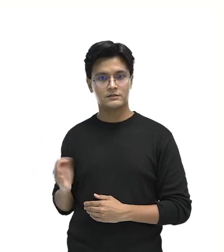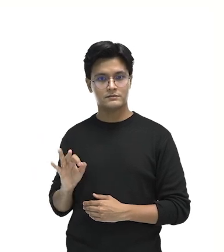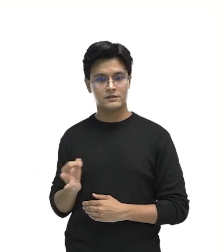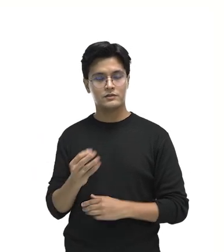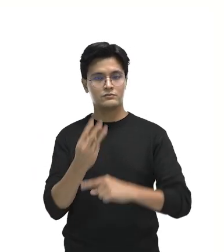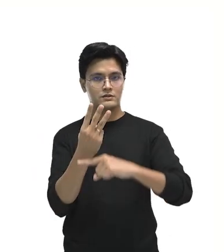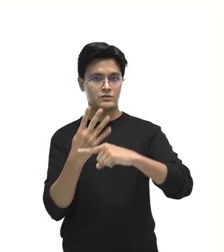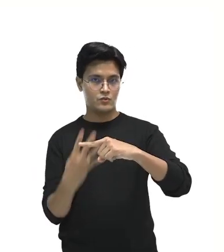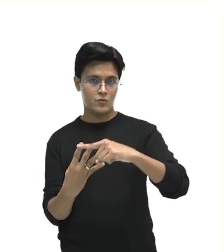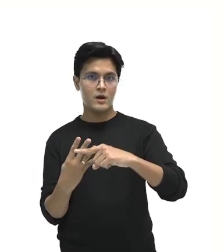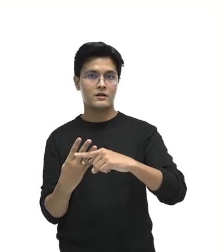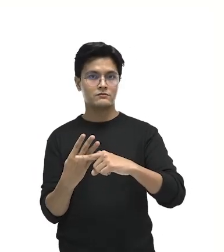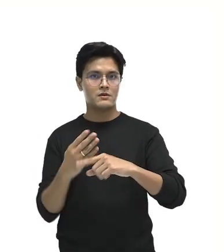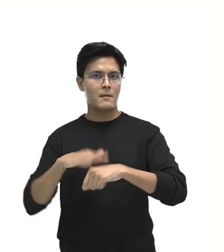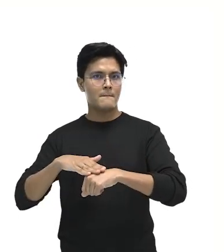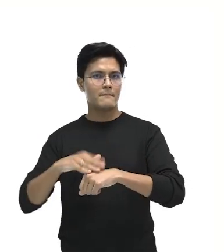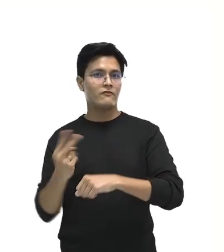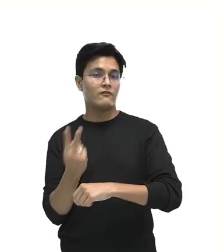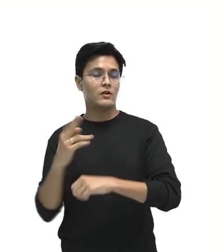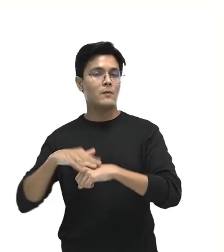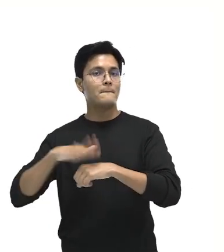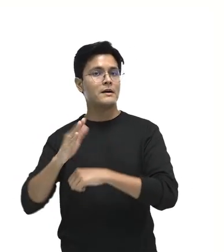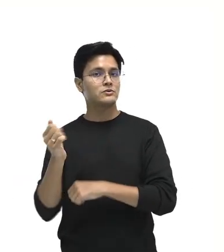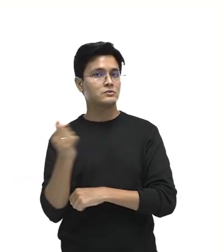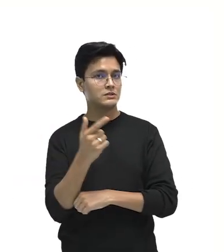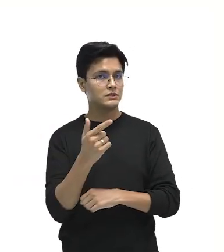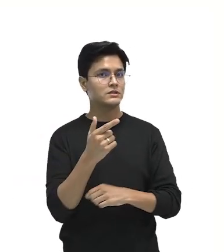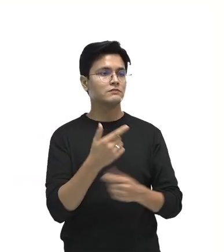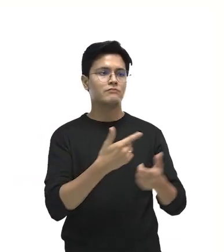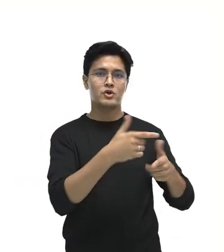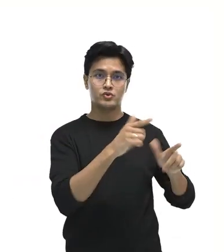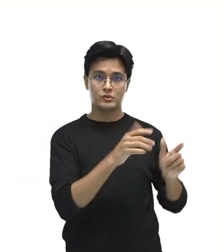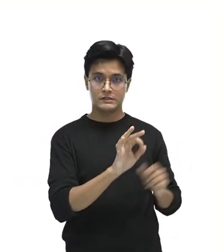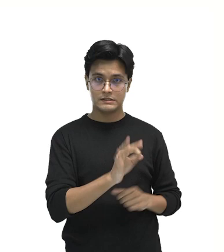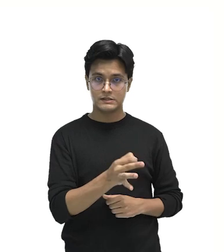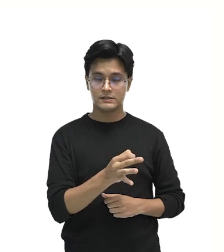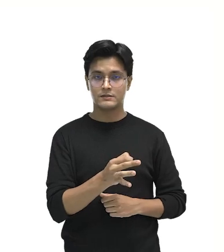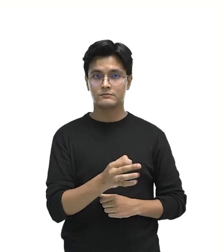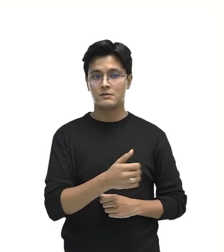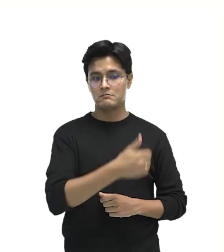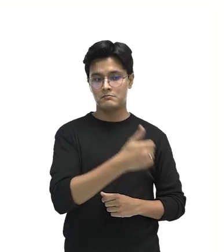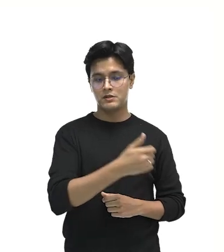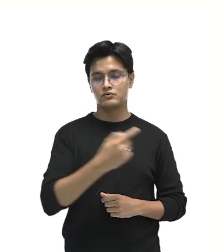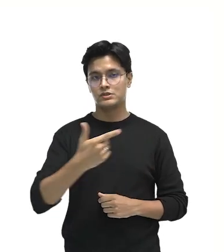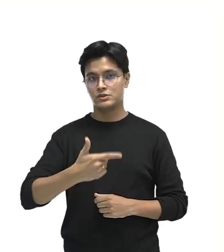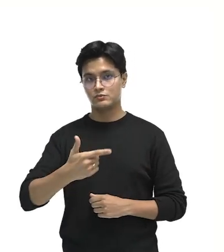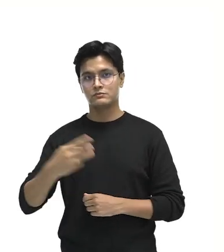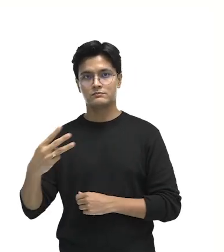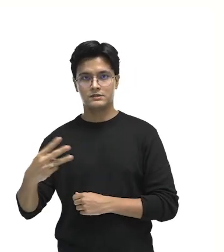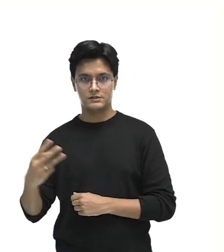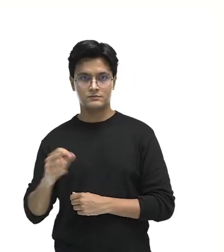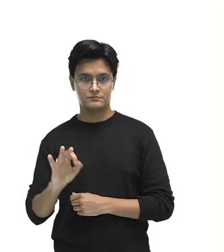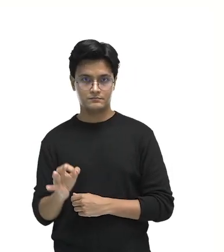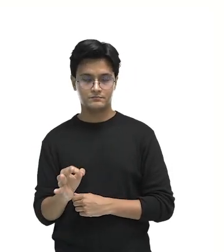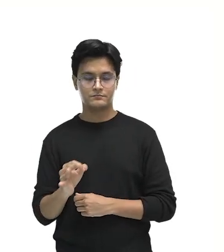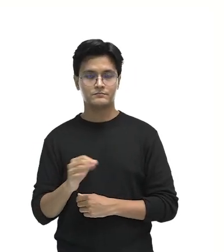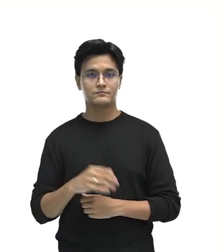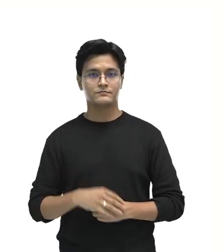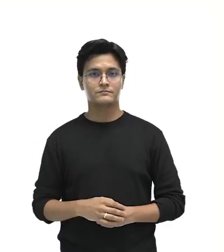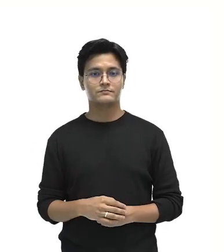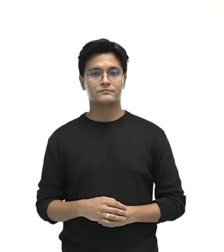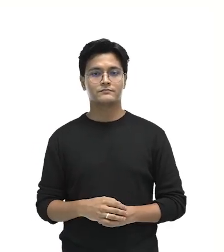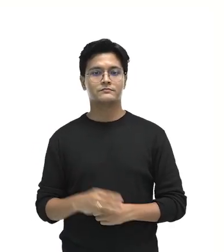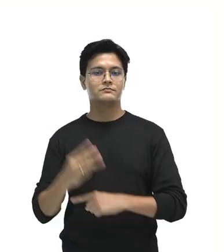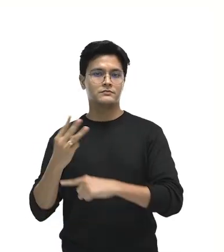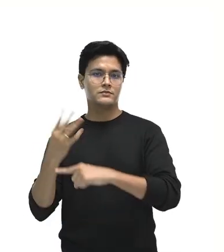tá? Segunda e terceiro lugar. Certo? Tranquilo? 3/4 é